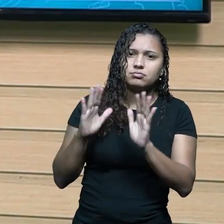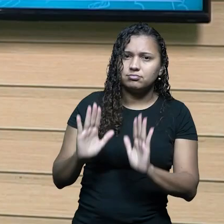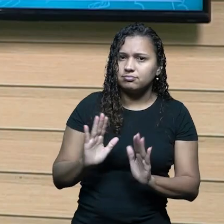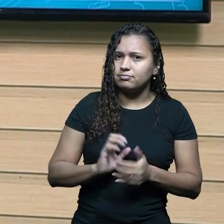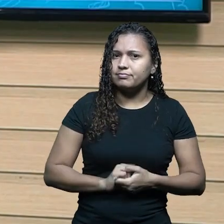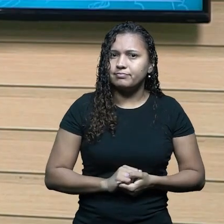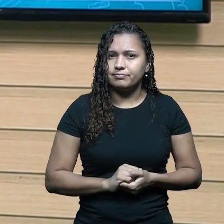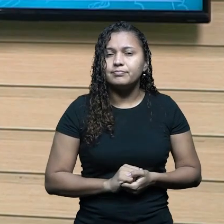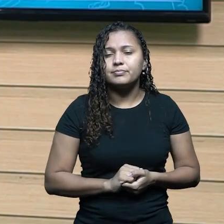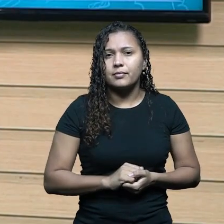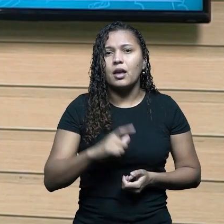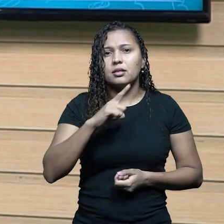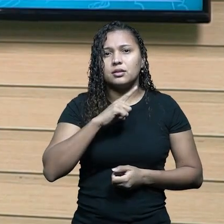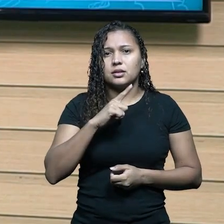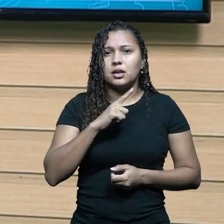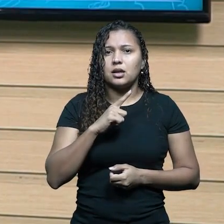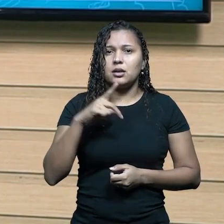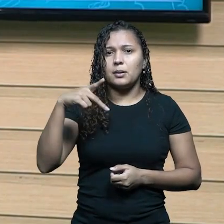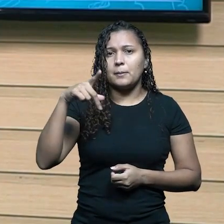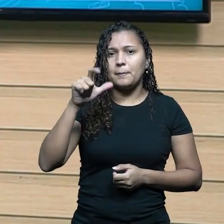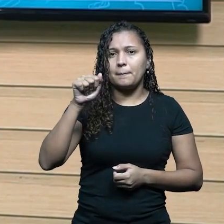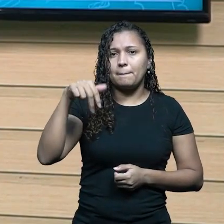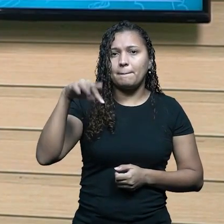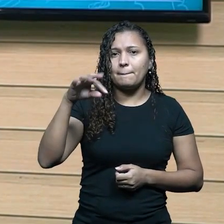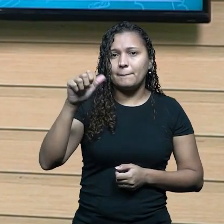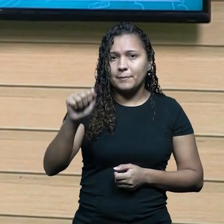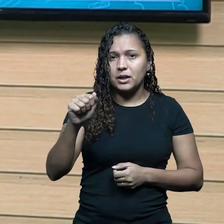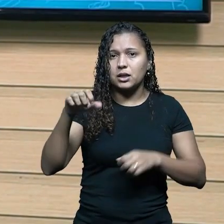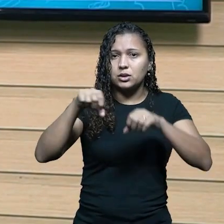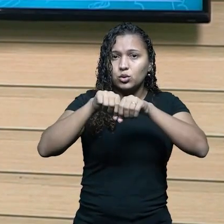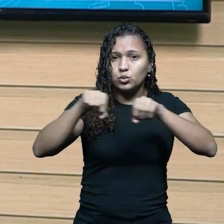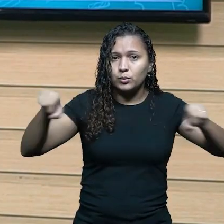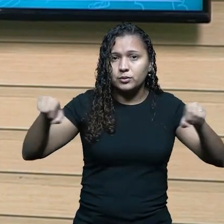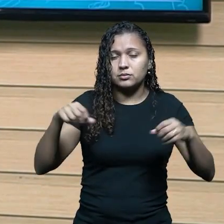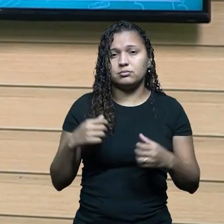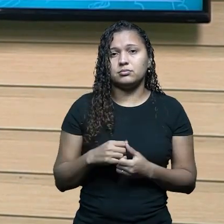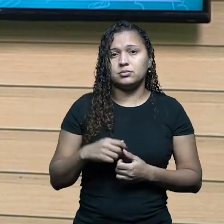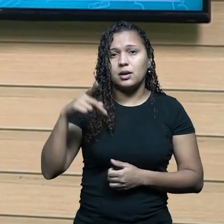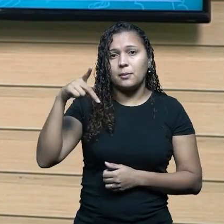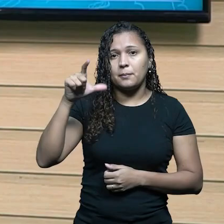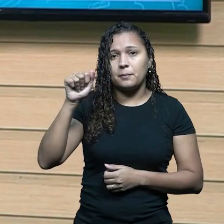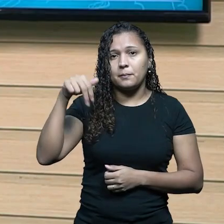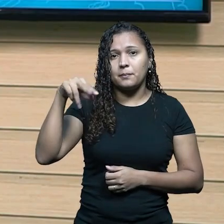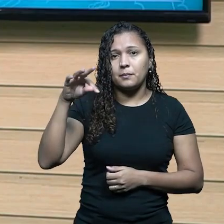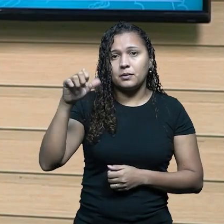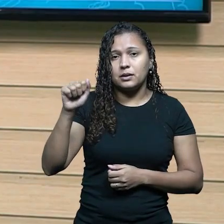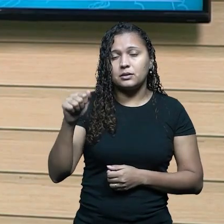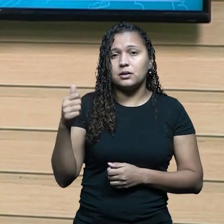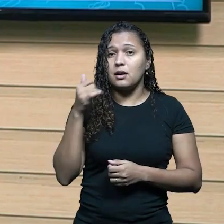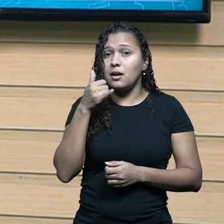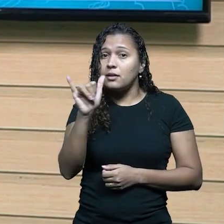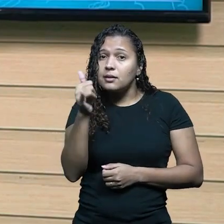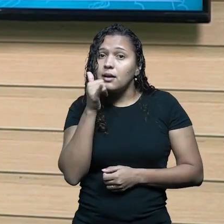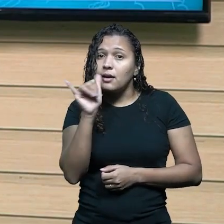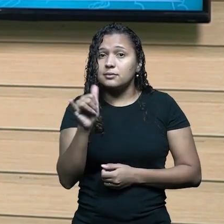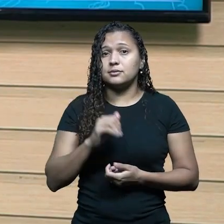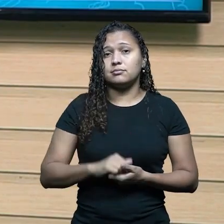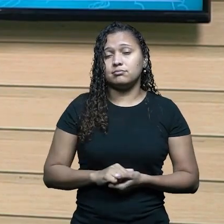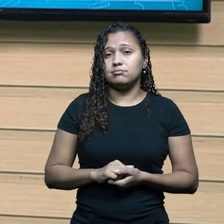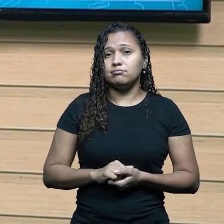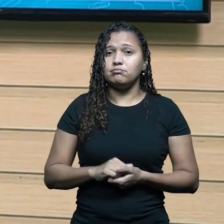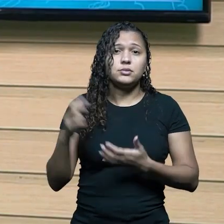construção qualquer. Então ali nós vamos ter a planta de tubulação, a planta elétrica, tá? A